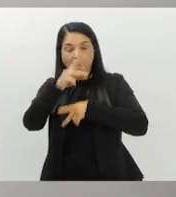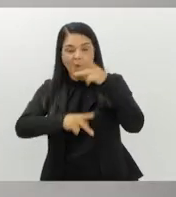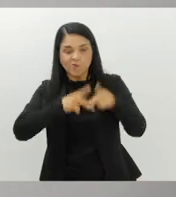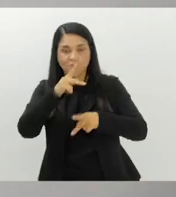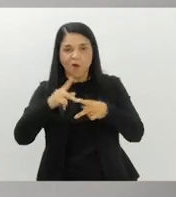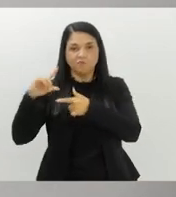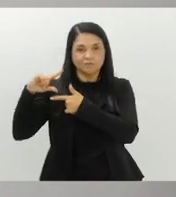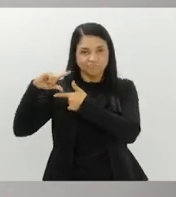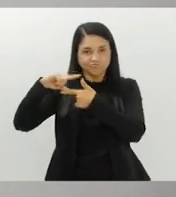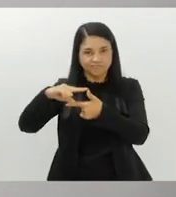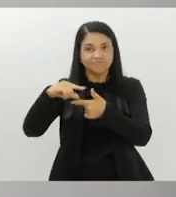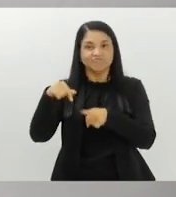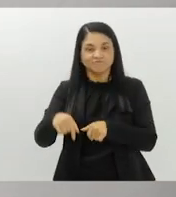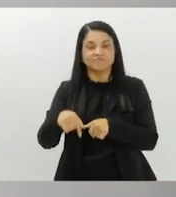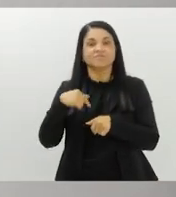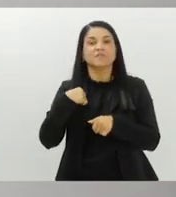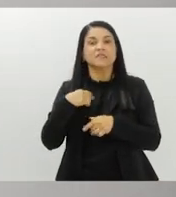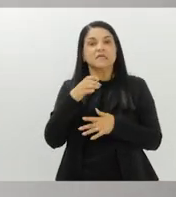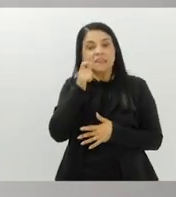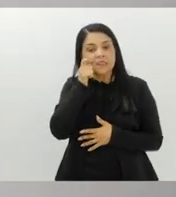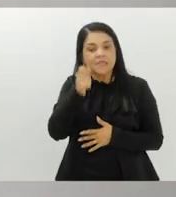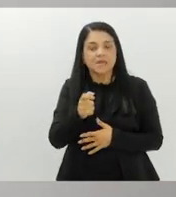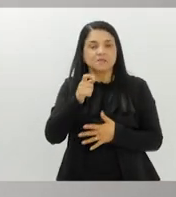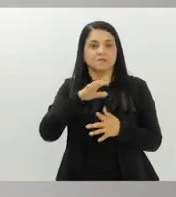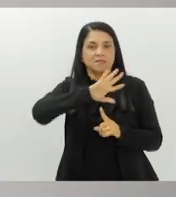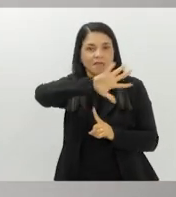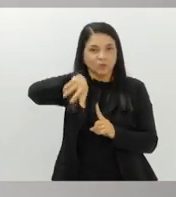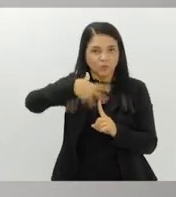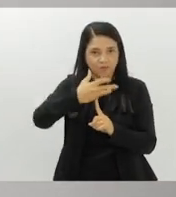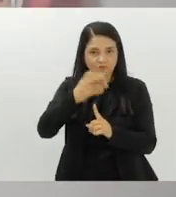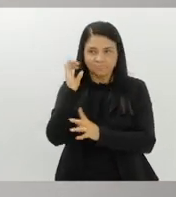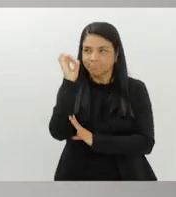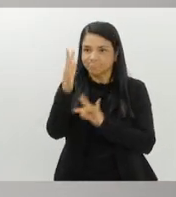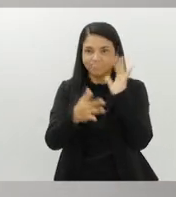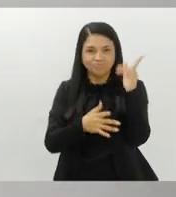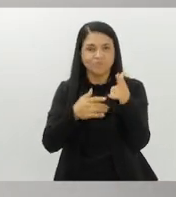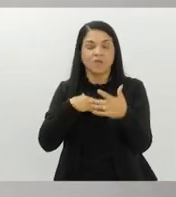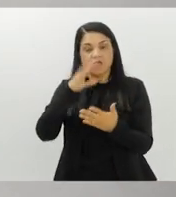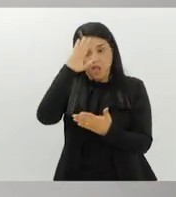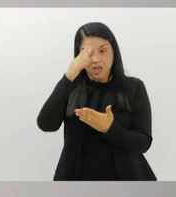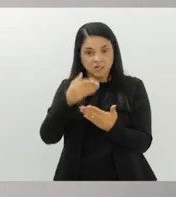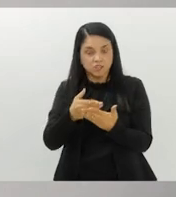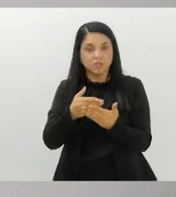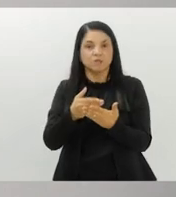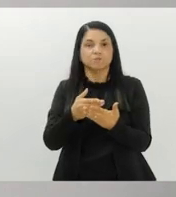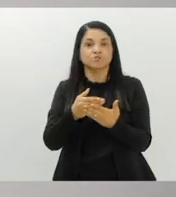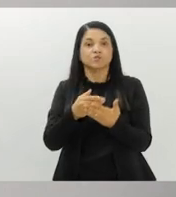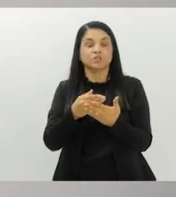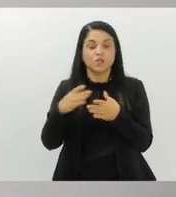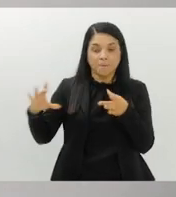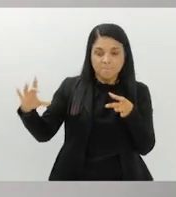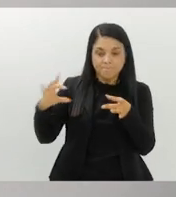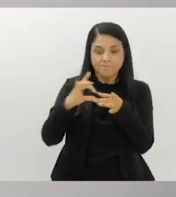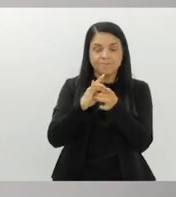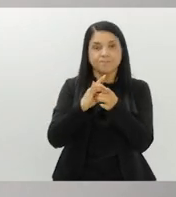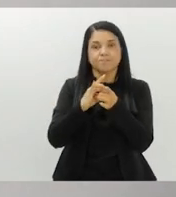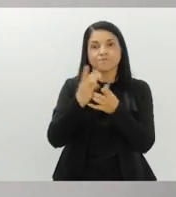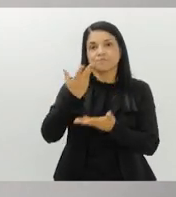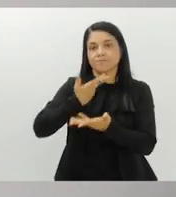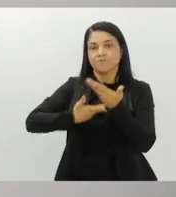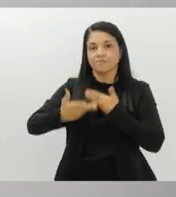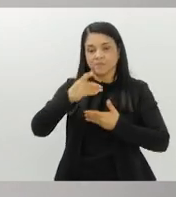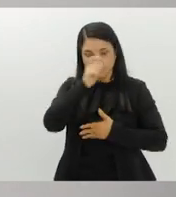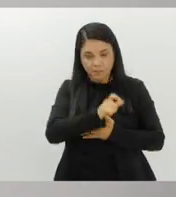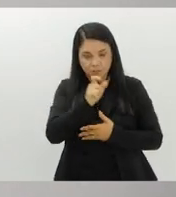originários, de tudo que interessa à natureza, porque nós acreditamos que não é a natureza em nós, nós somos parte dessa natureza.